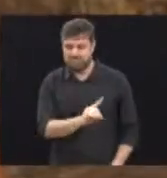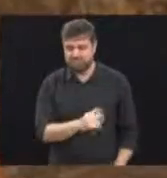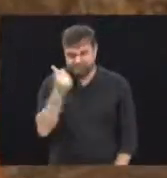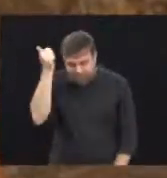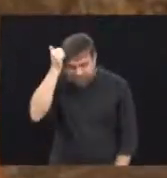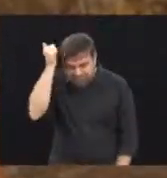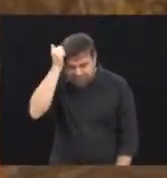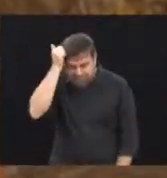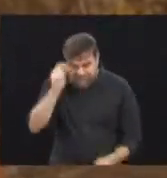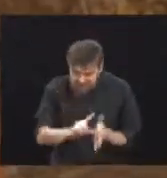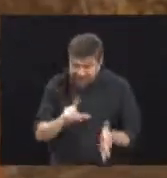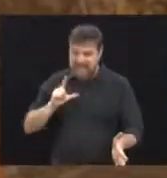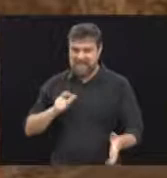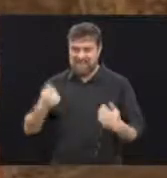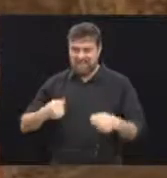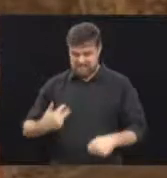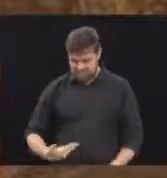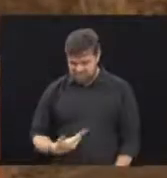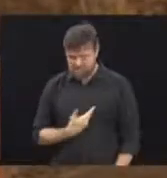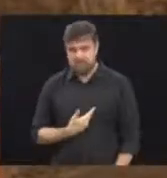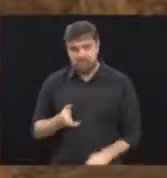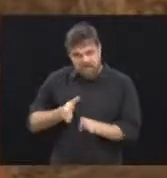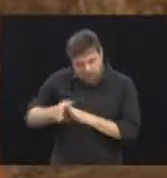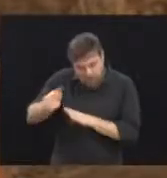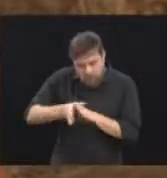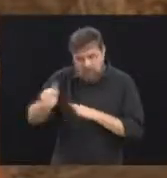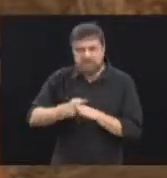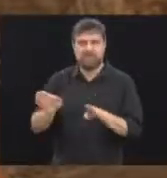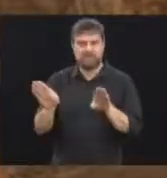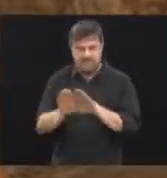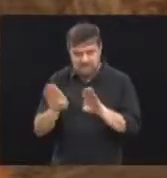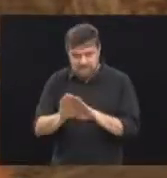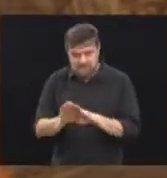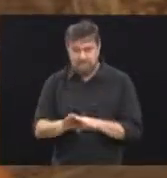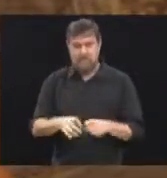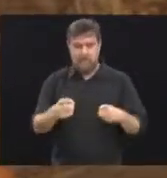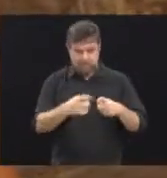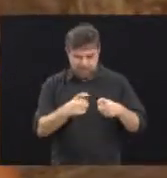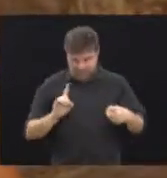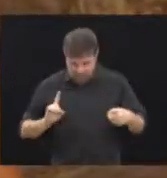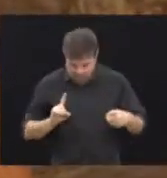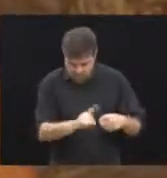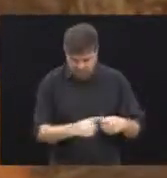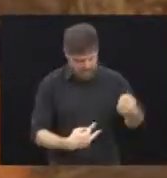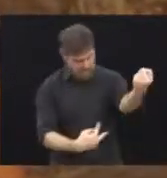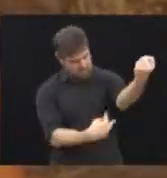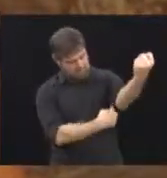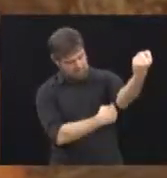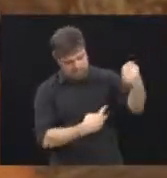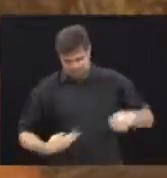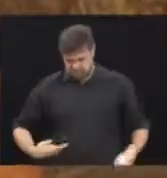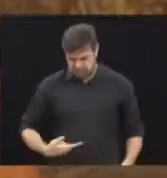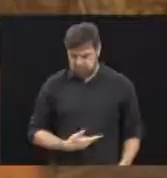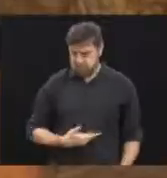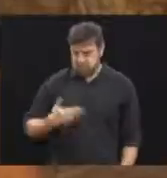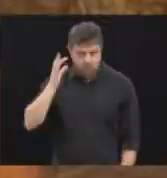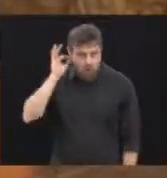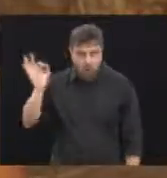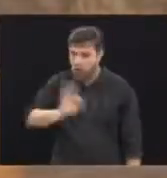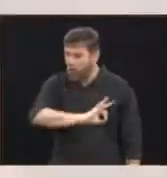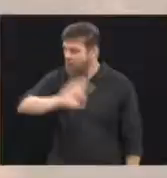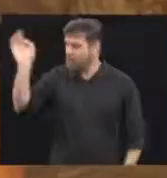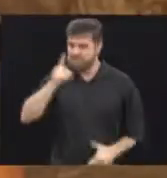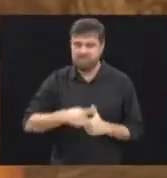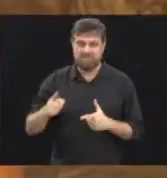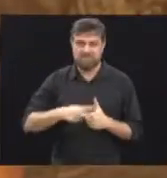porque não fiz antes. E recomendo também. Pode fazer que é ótimo, você fica ótima. Melhorou todos os meus